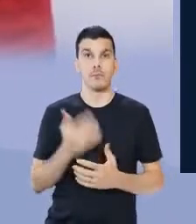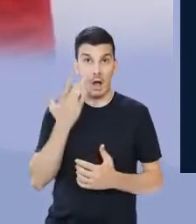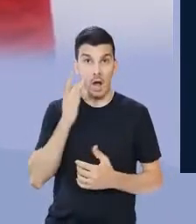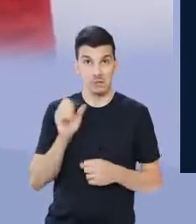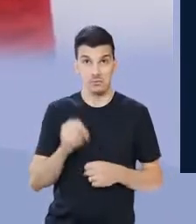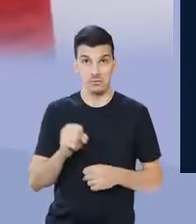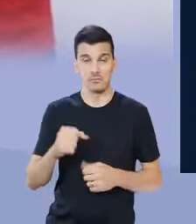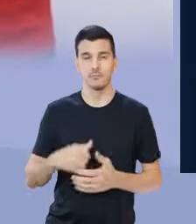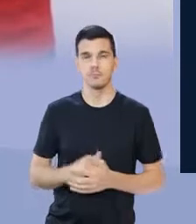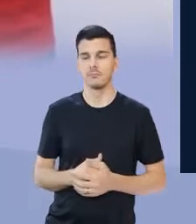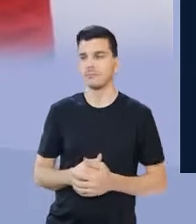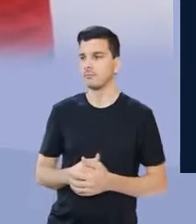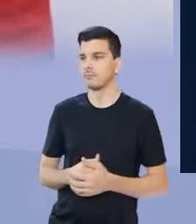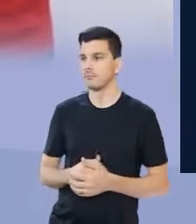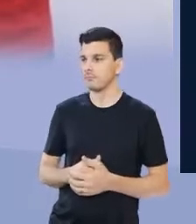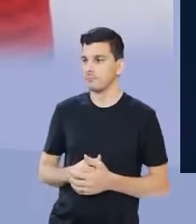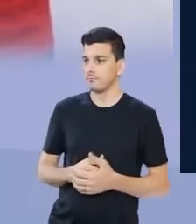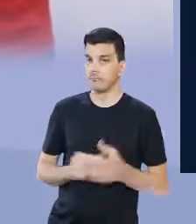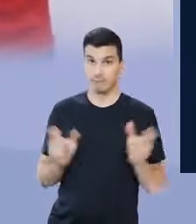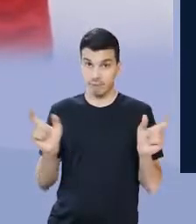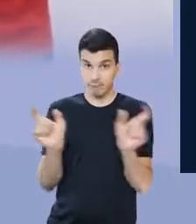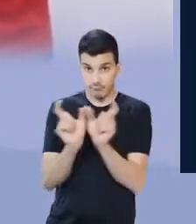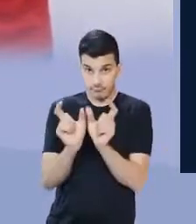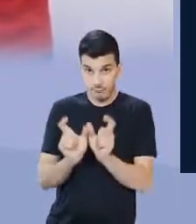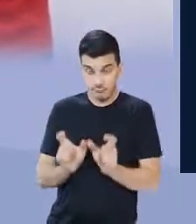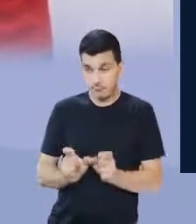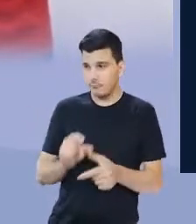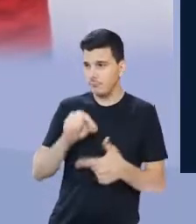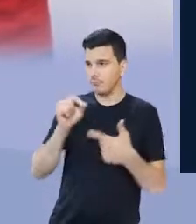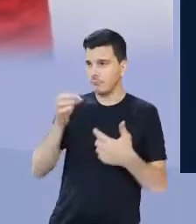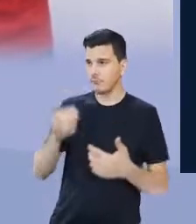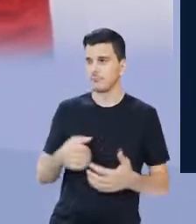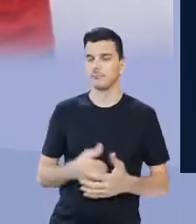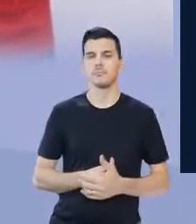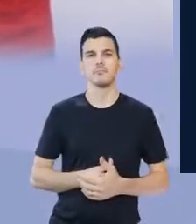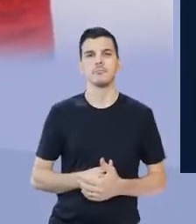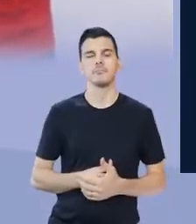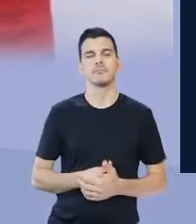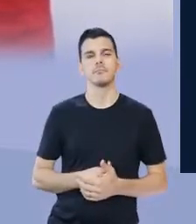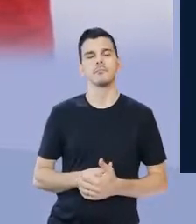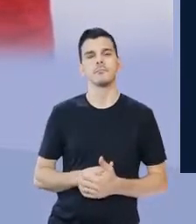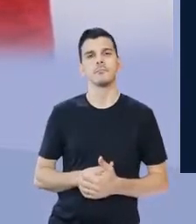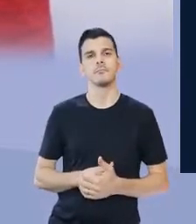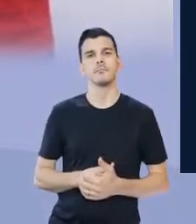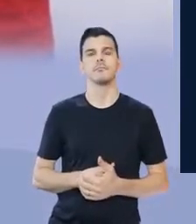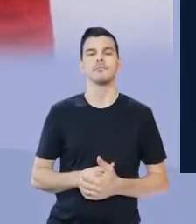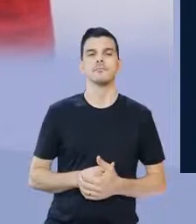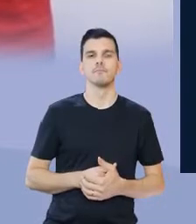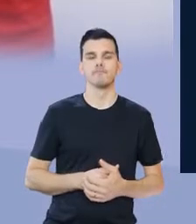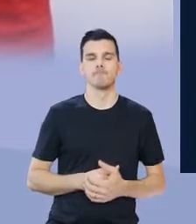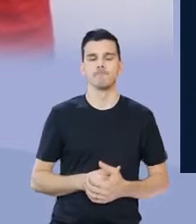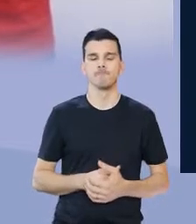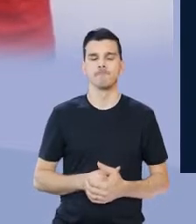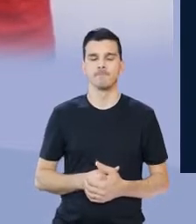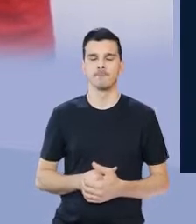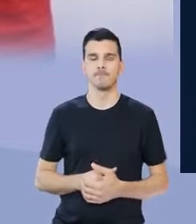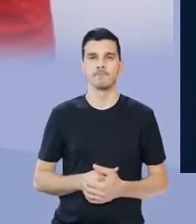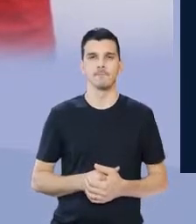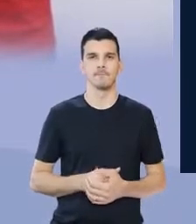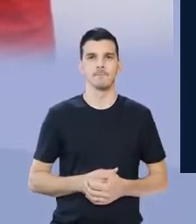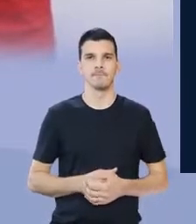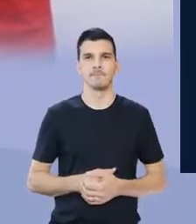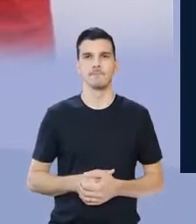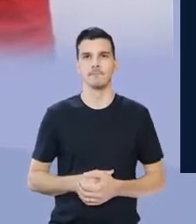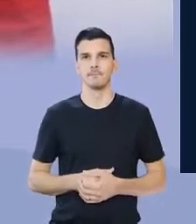following sentence with the best alternative. In the past, English cavaliers soared while on the